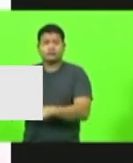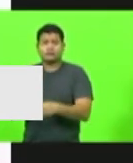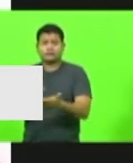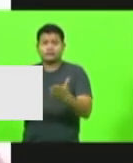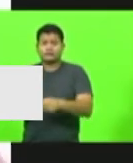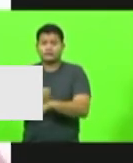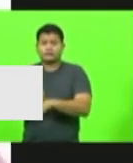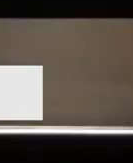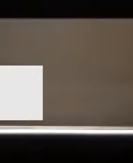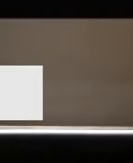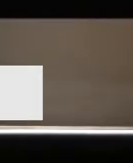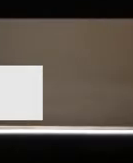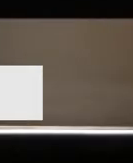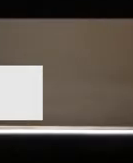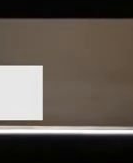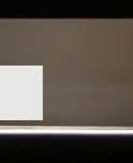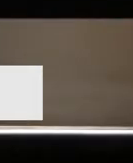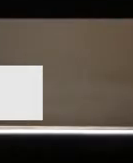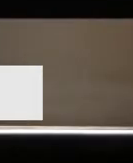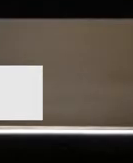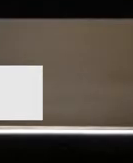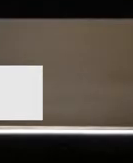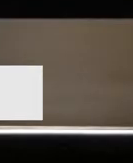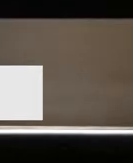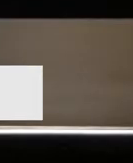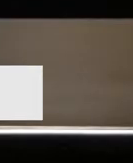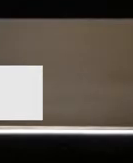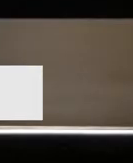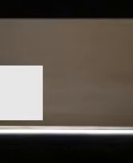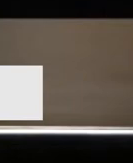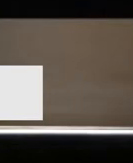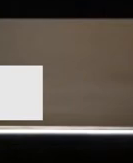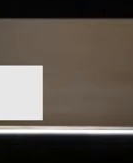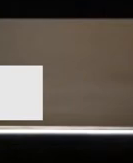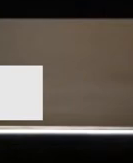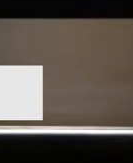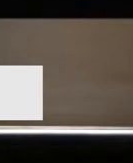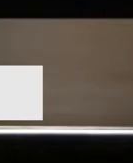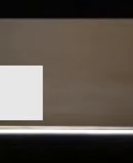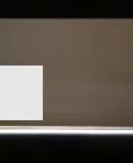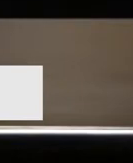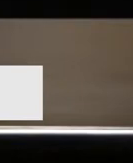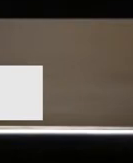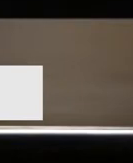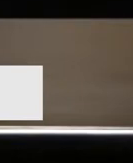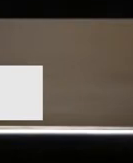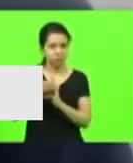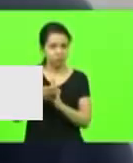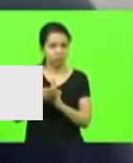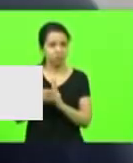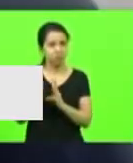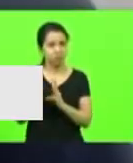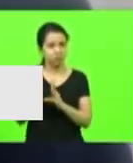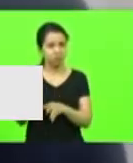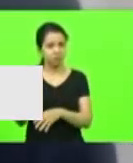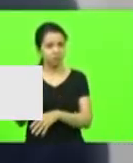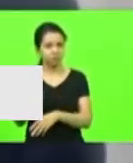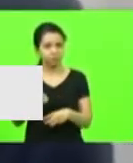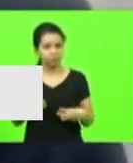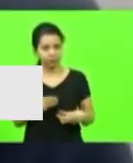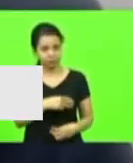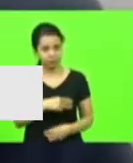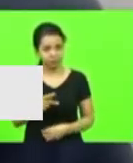permaneçam nas instituições. Também presente na audiência, o superintendente da Secretaria de Estado da Saúde, Ramon Tartari,